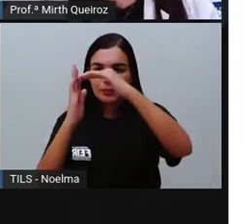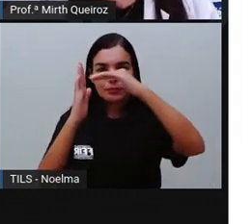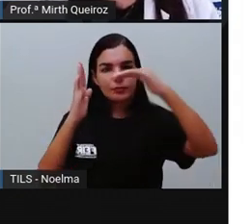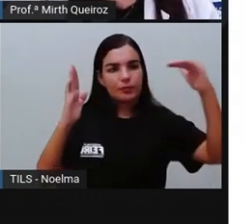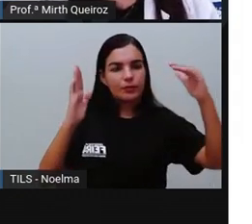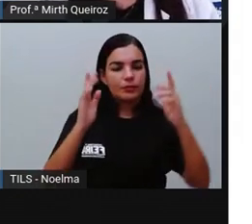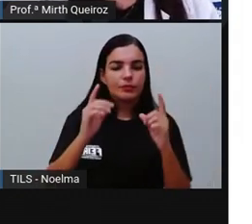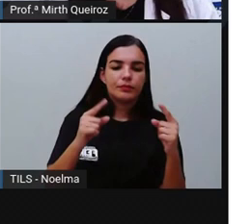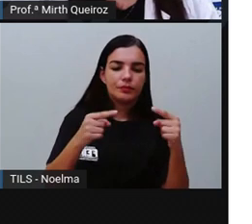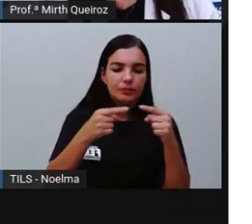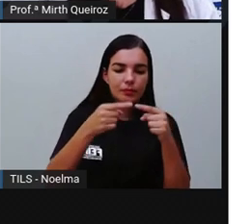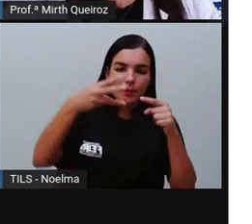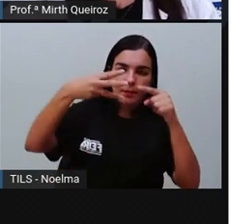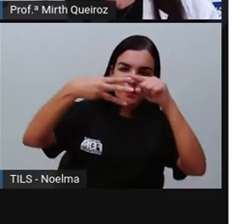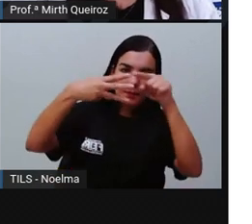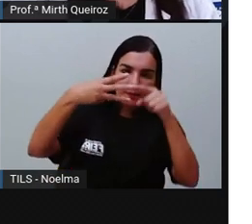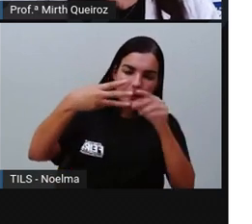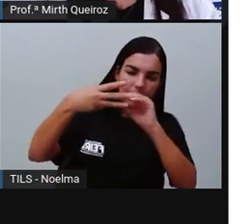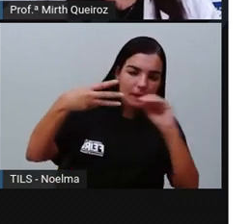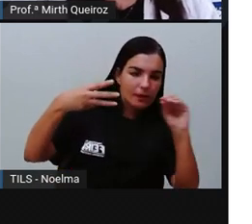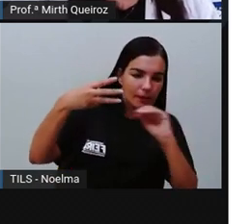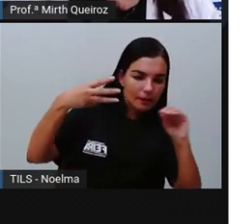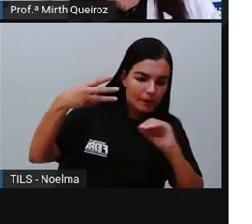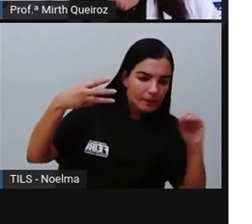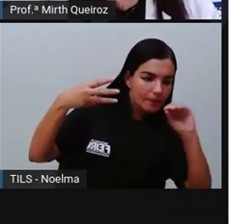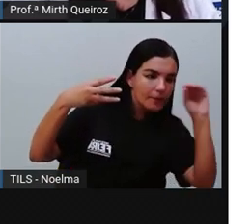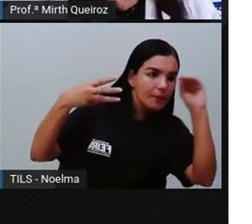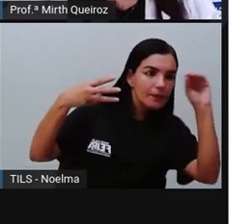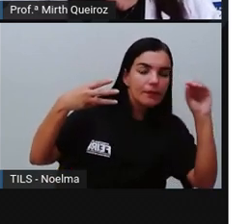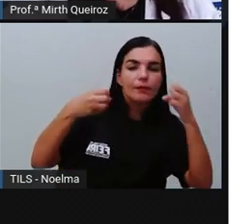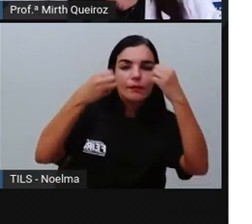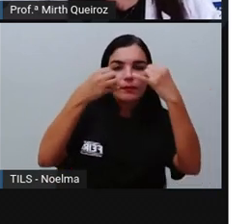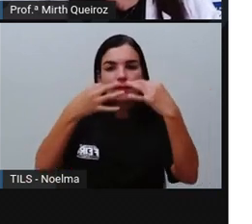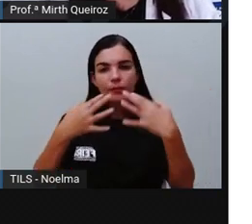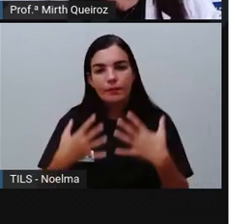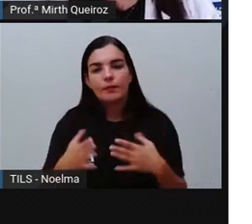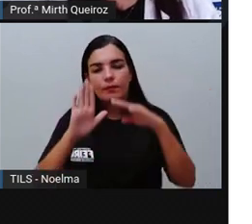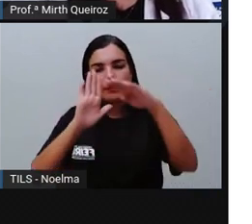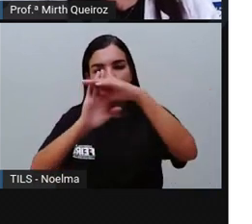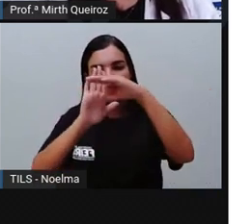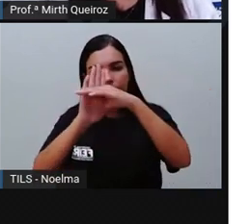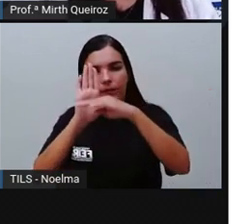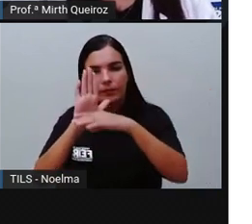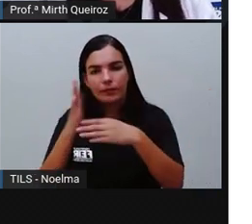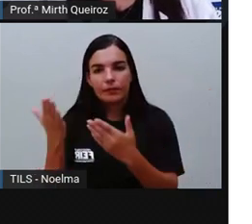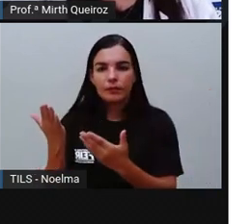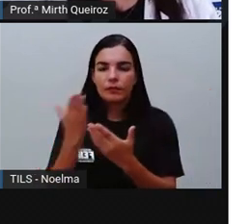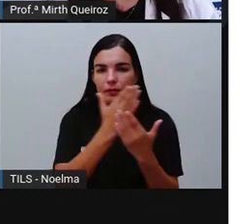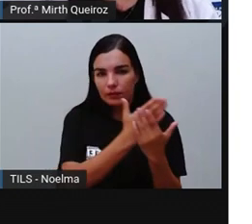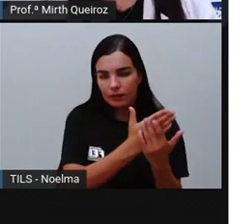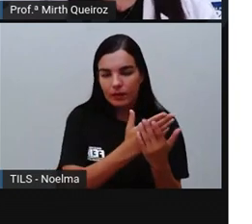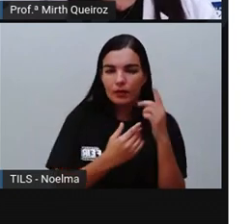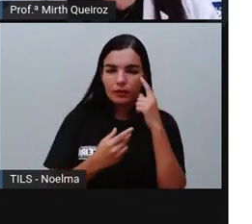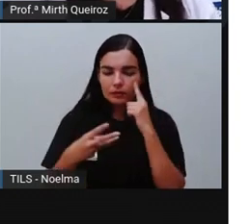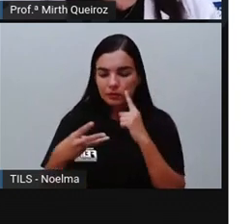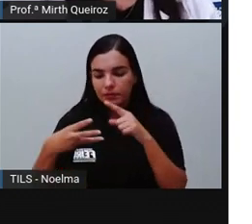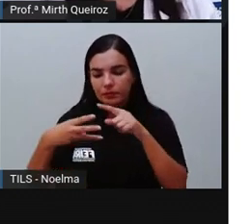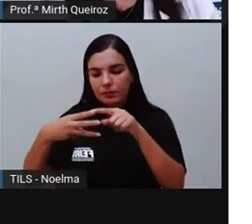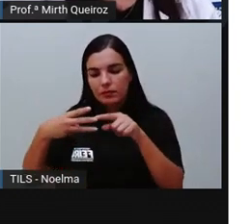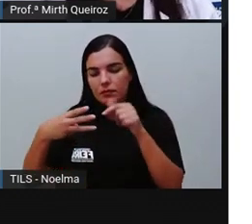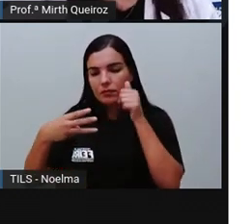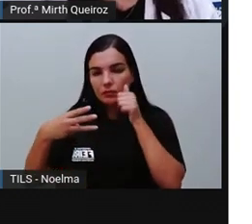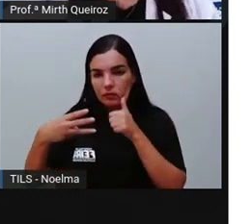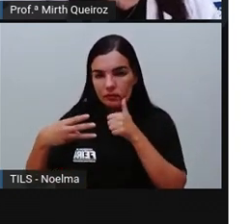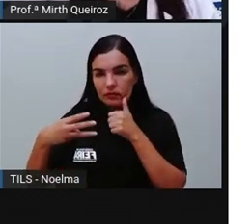possíveis combinações. E assim a gente vai combinando, como aconteceu aí na tabela, né? Bianca com Carlos, Bianca com Miguel, Bianca